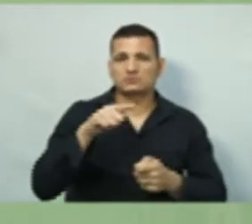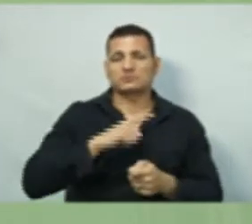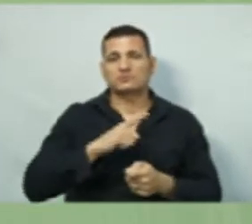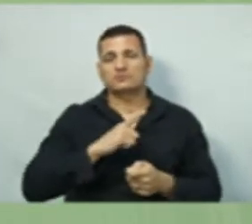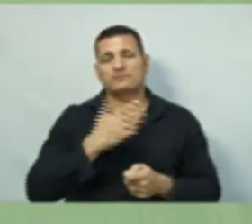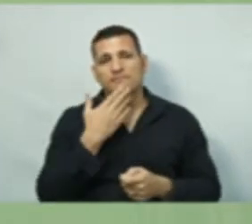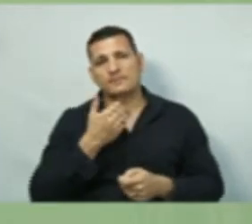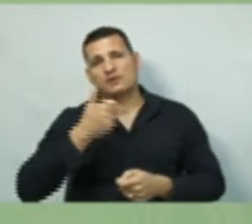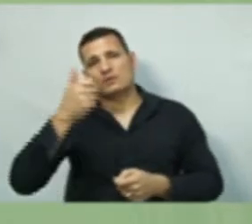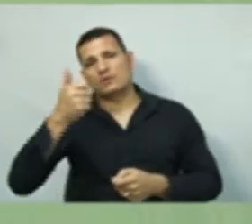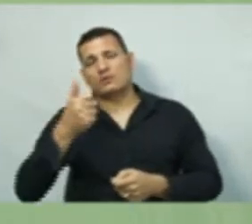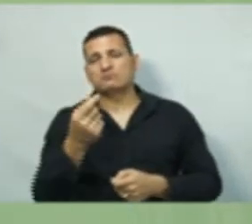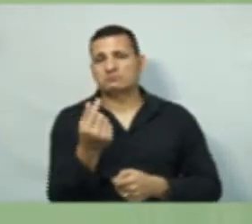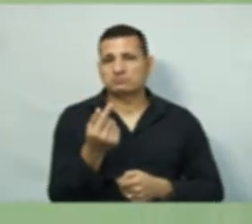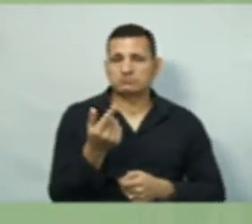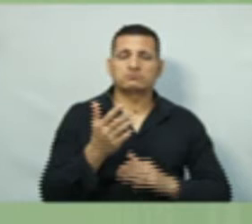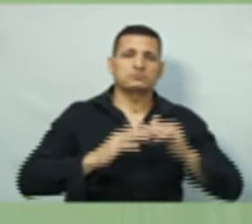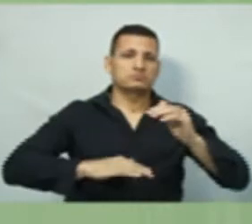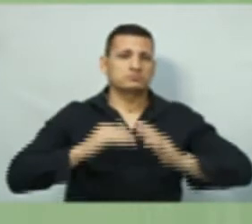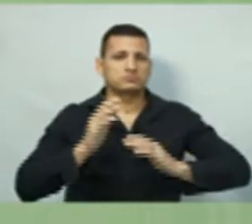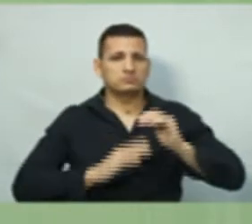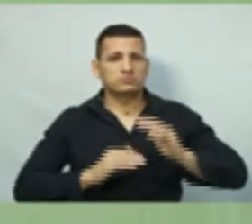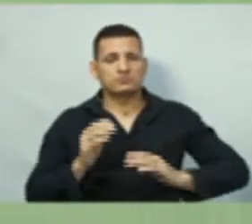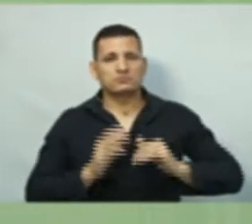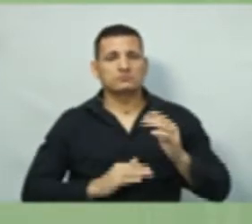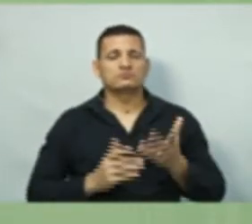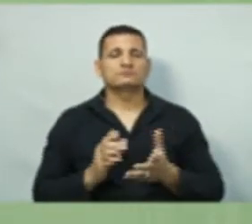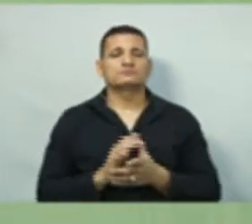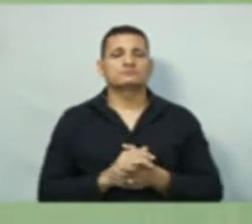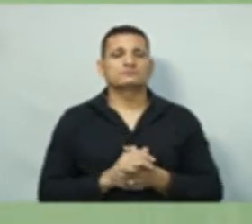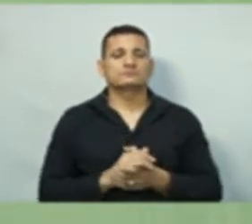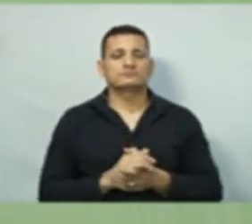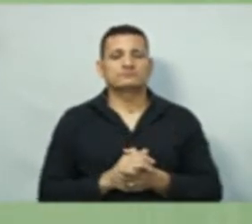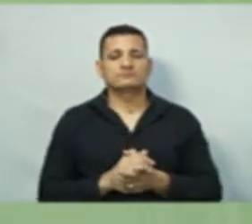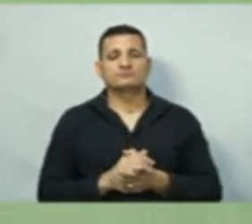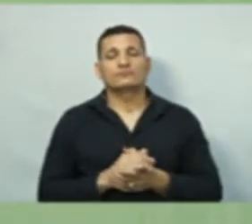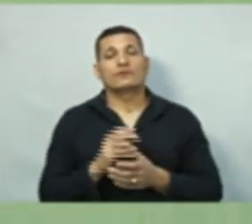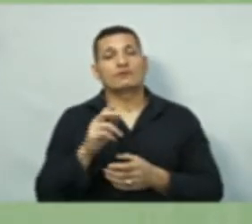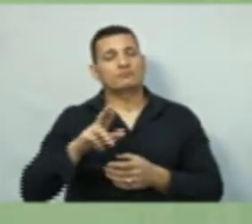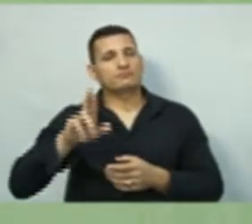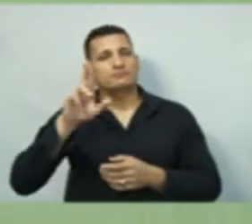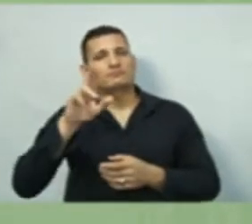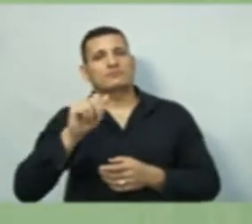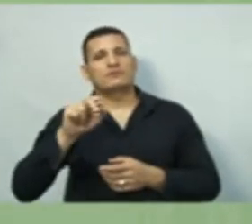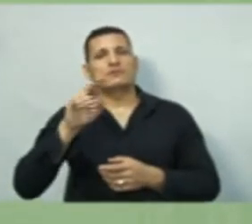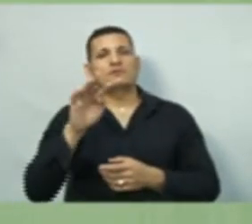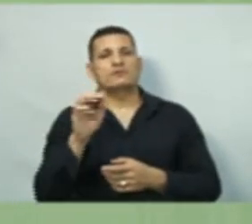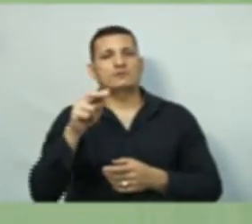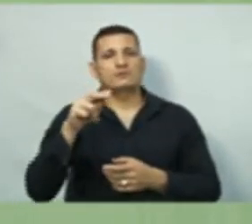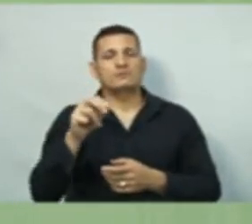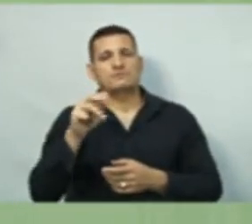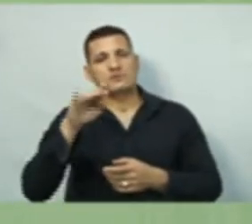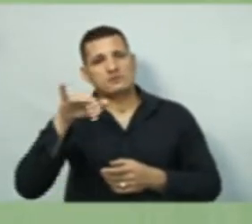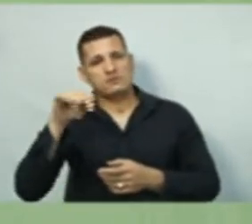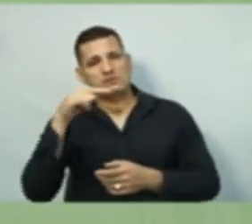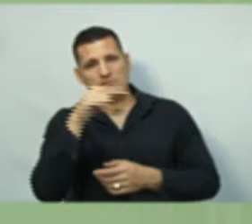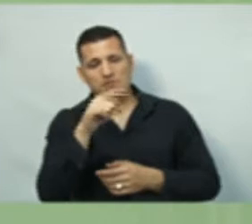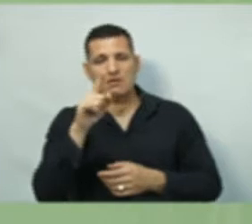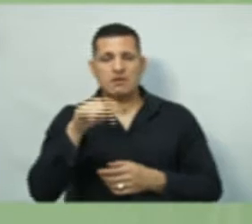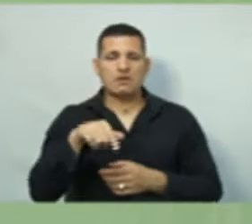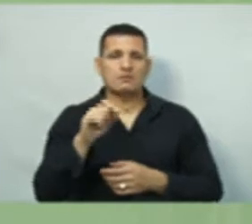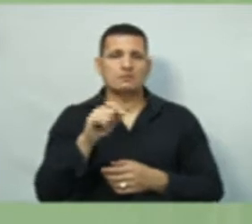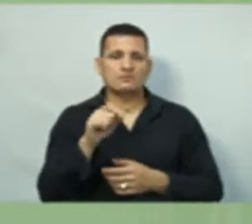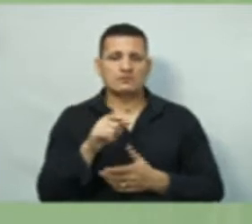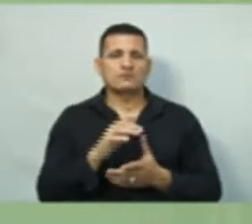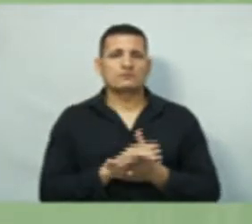situação socioeconômica e condições gerais de trabalho. A autonomia de que trata o caput deste artigo deve ser exercida